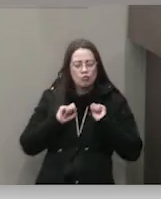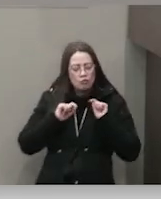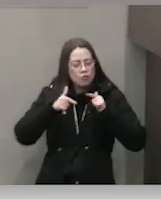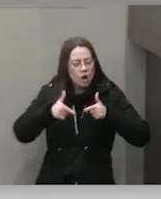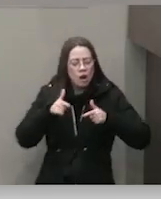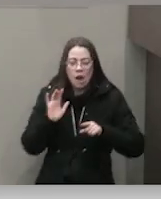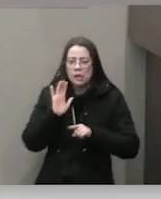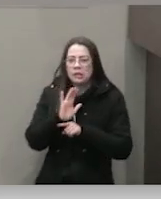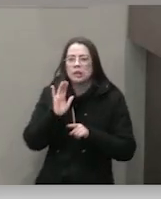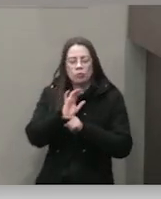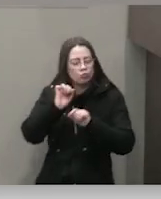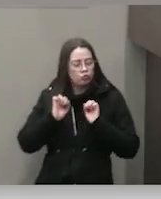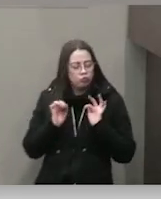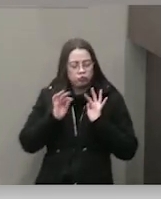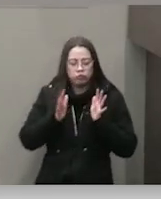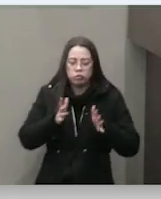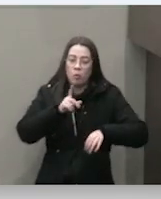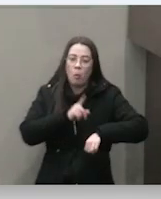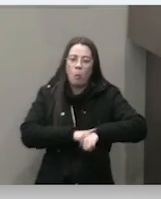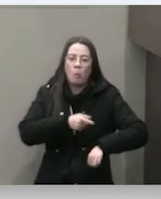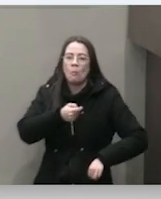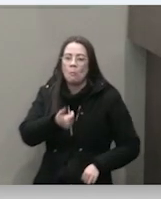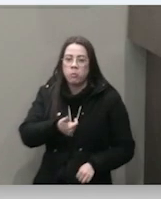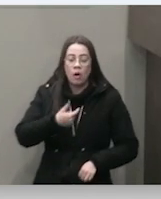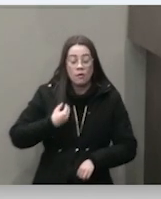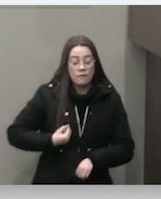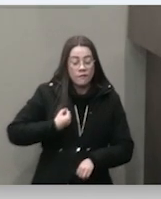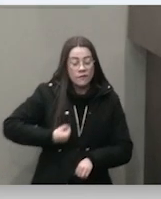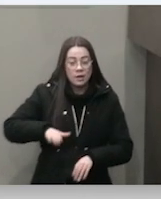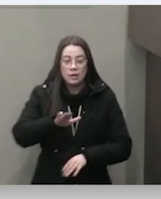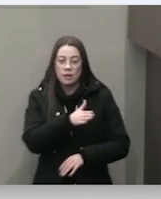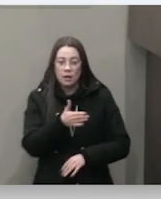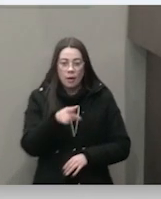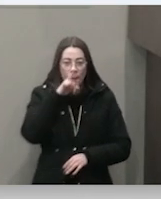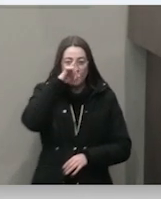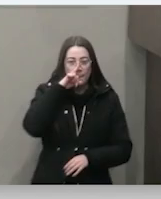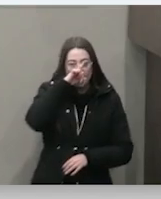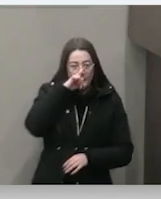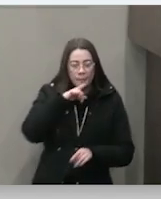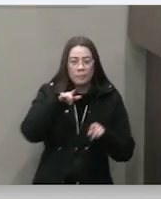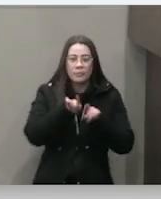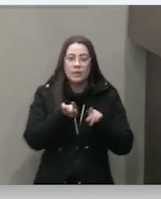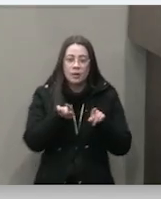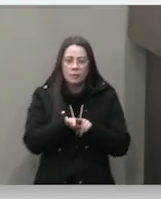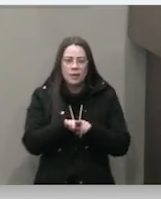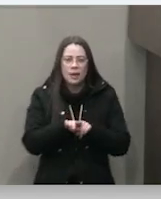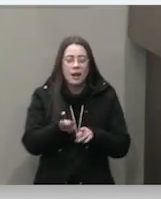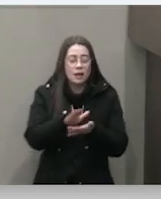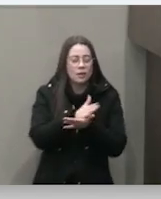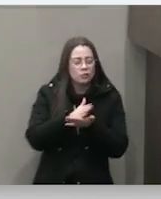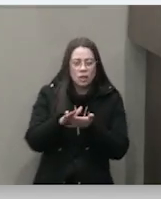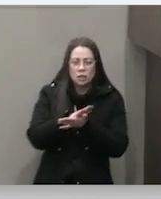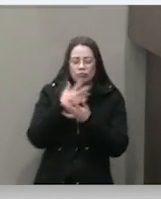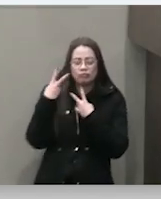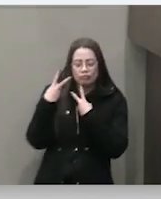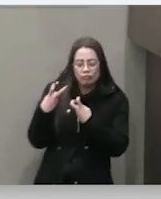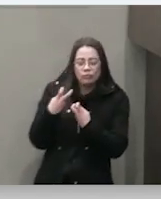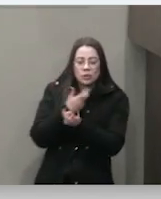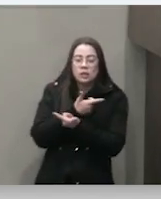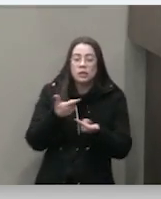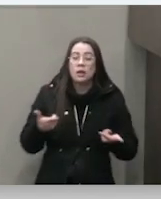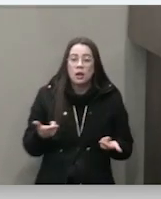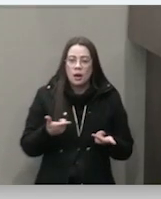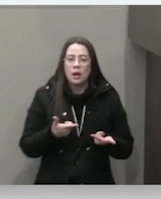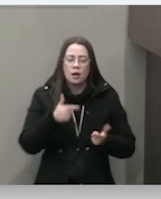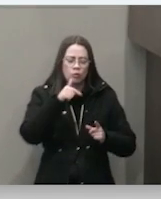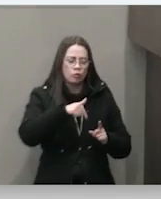em agir e vão lá e executam, colocando a sua vida em risco. E muitas vezes não são lembrados, não são reconhecidos. E o mínimo